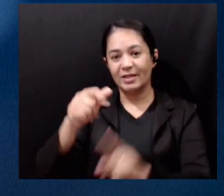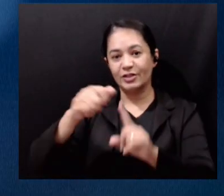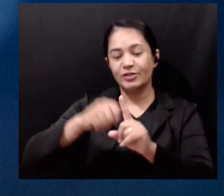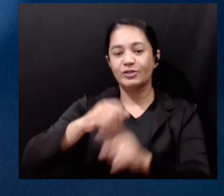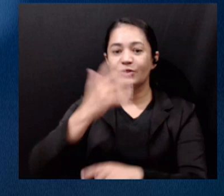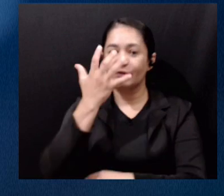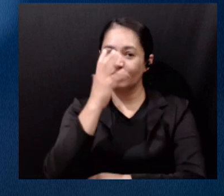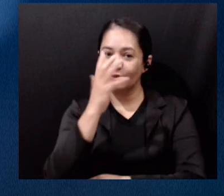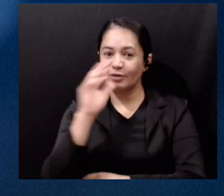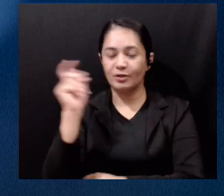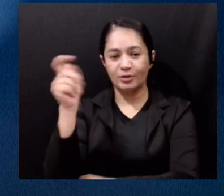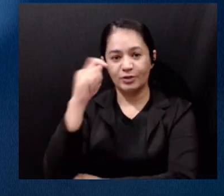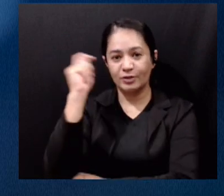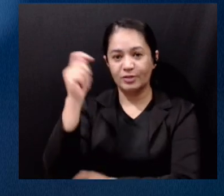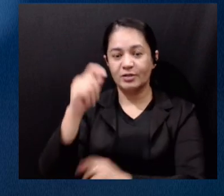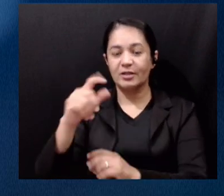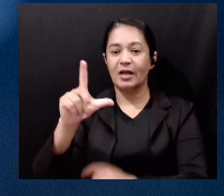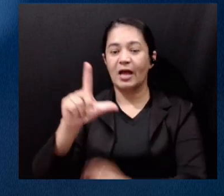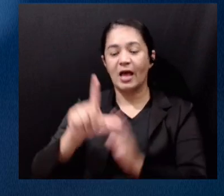nº